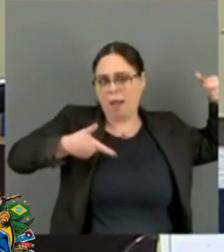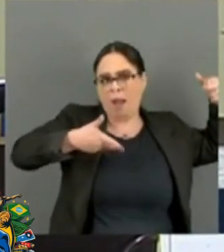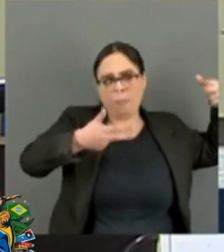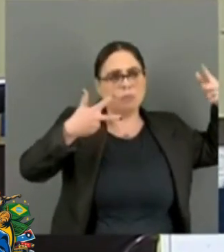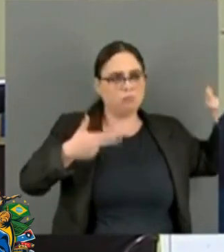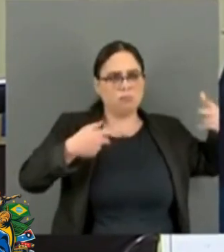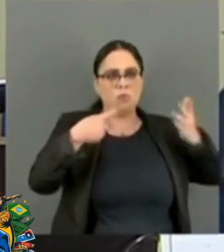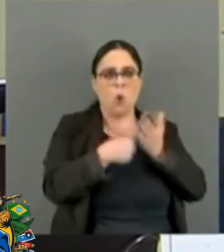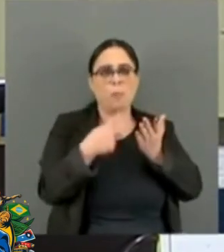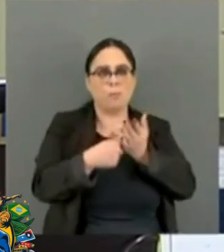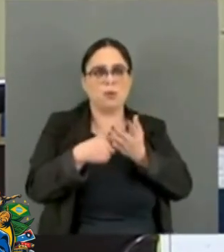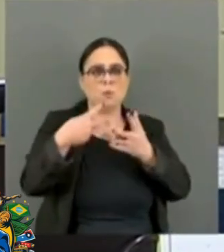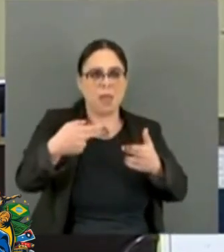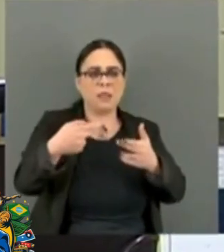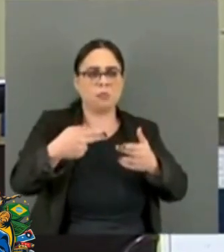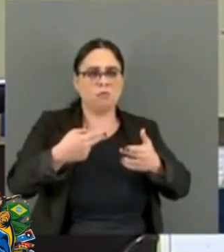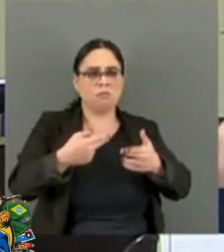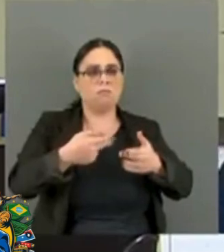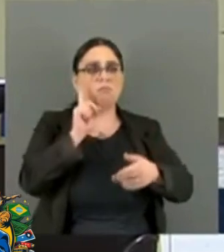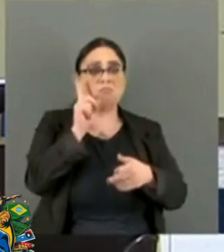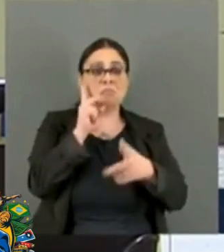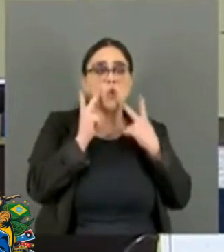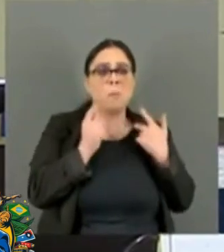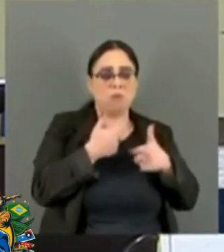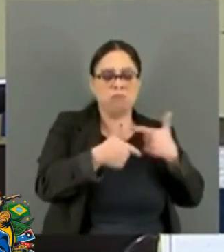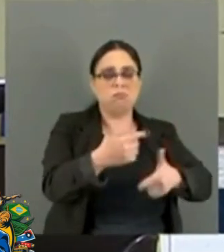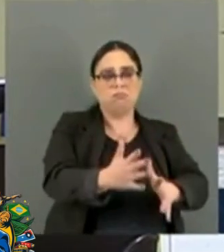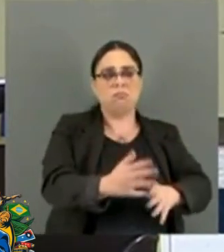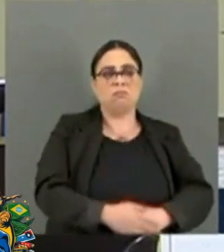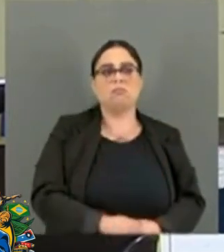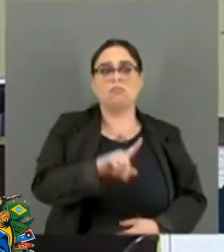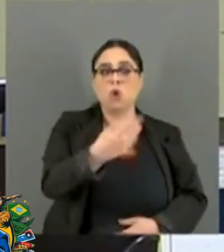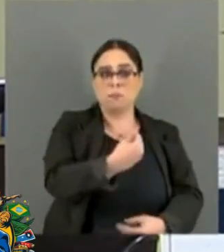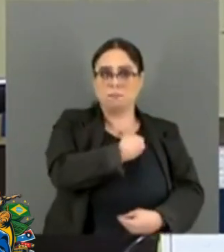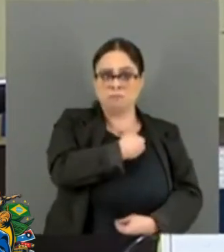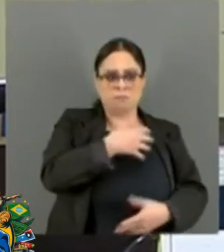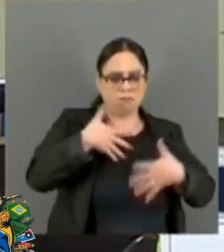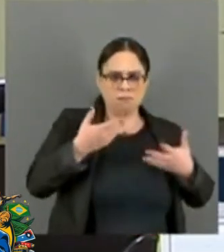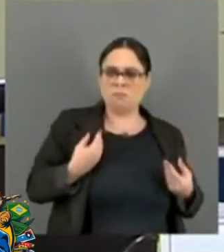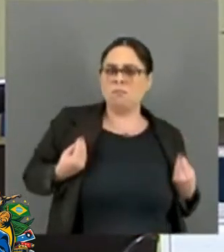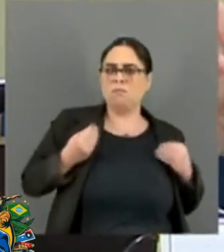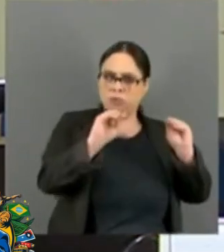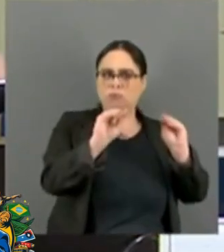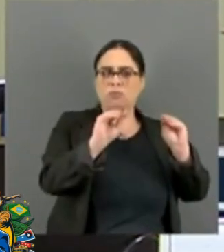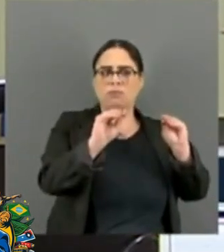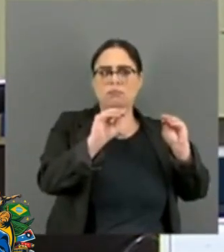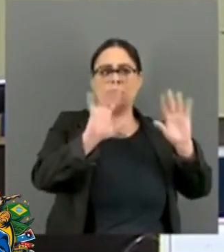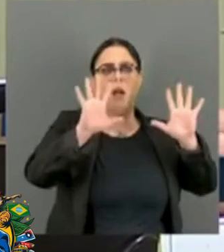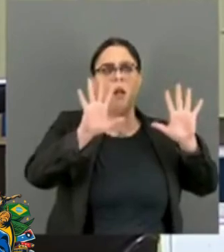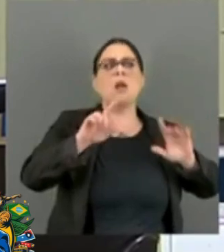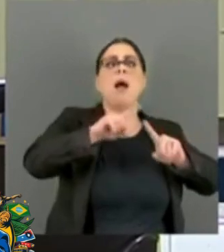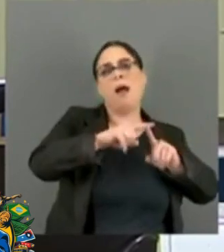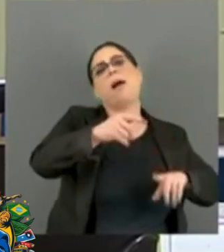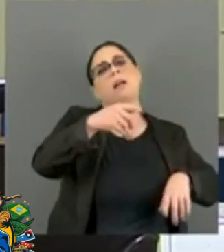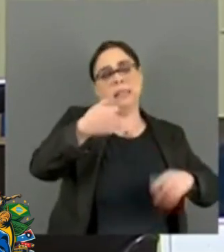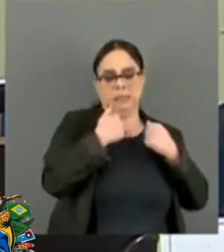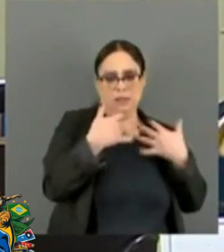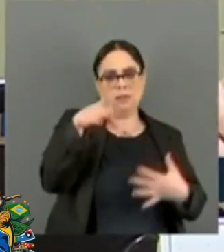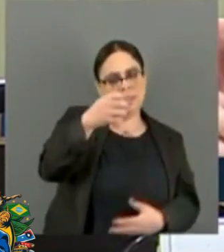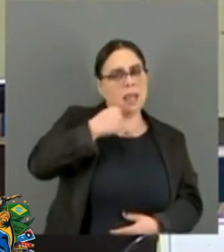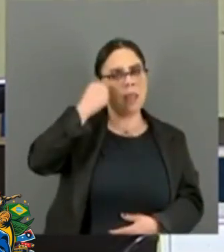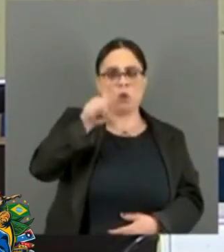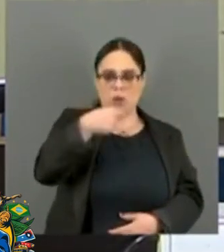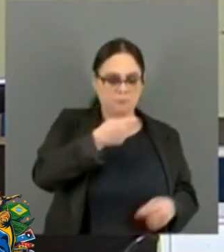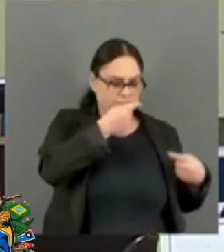mesmo compromisso, com a mesma frequência. Então nós nos assustamos e trouxemos para o ar. E aí, graças à audiência do senhor, senador, estamos